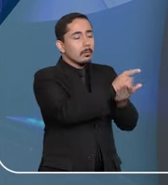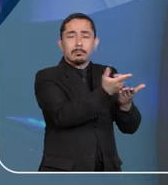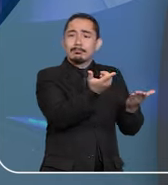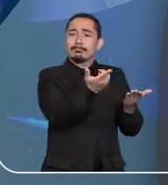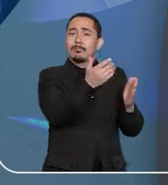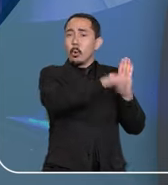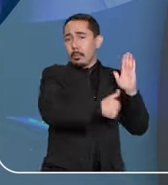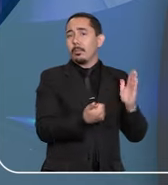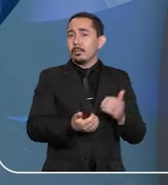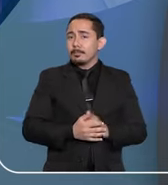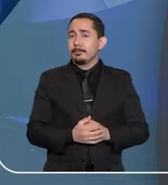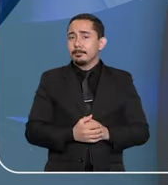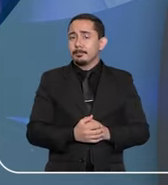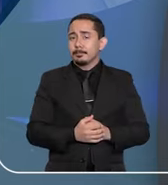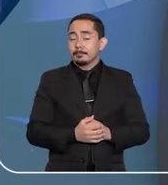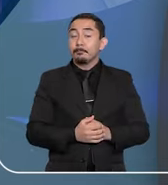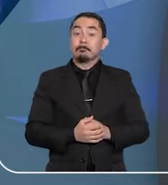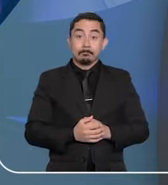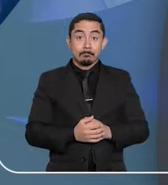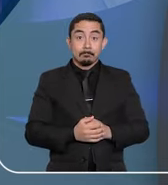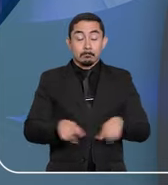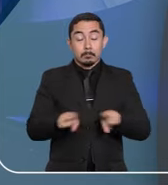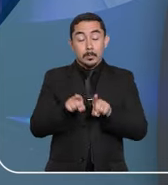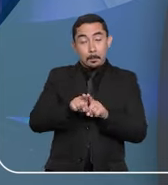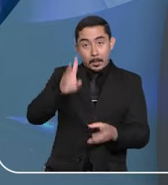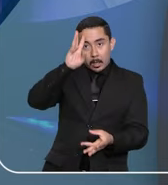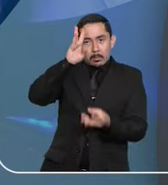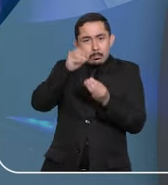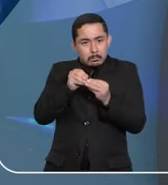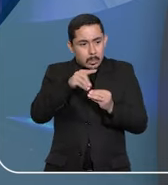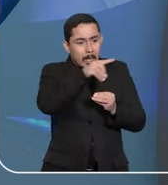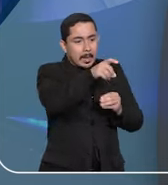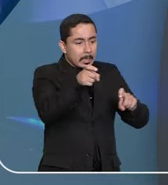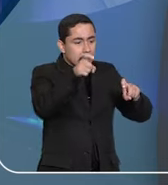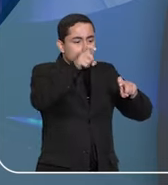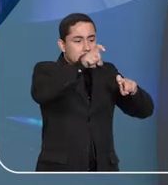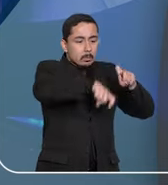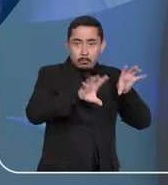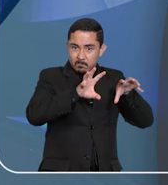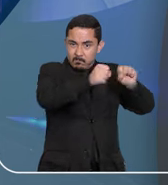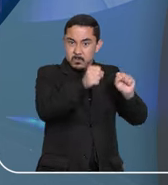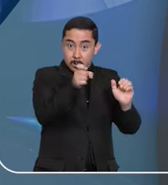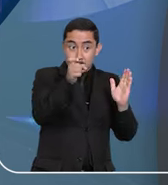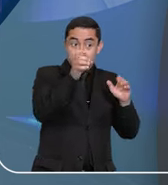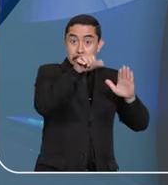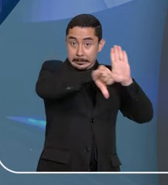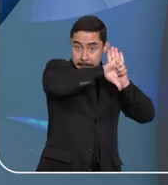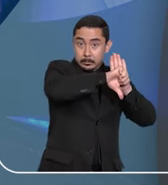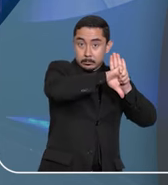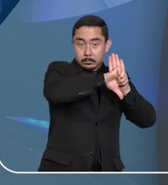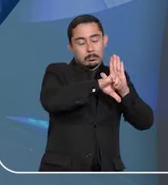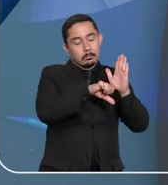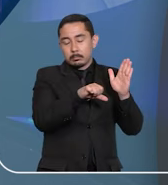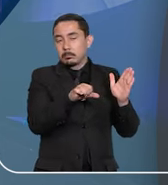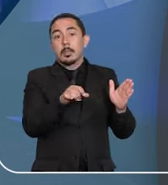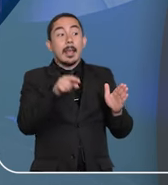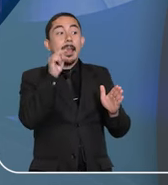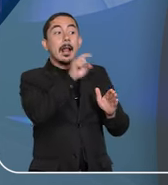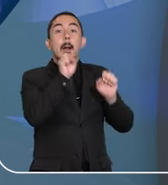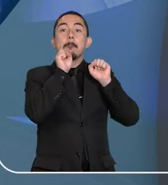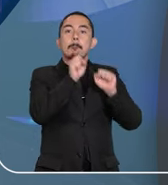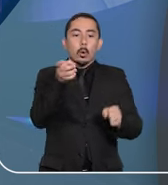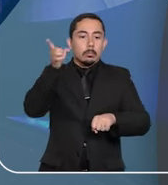do trabalho. E para o reconhecimento do crime de estupro, basta a vítima manifestar que não quer mais o